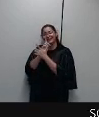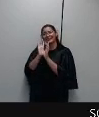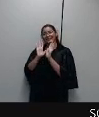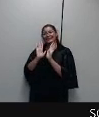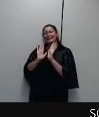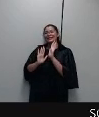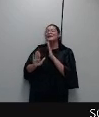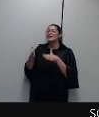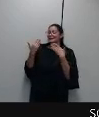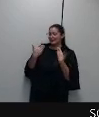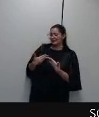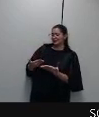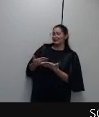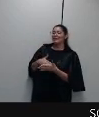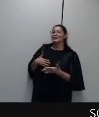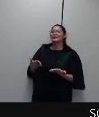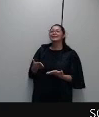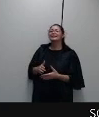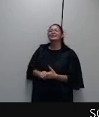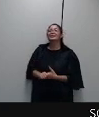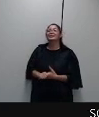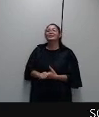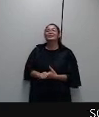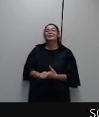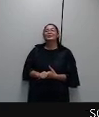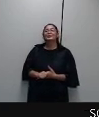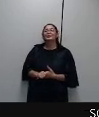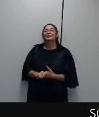então por favor